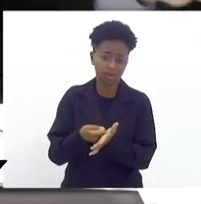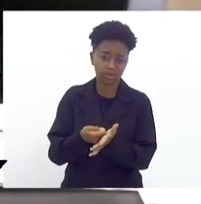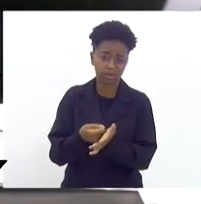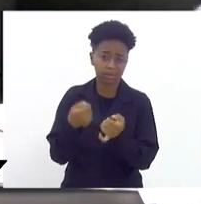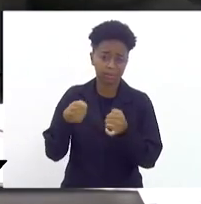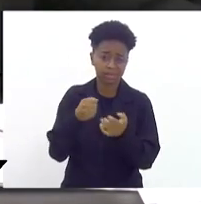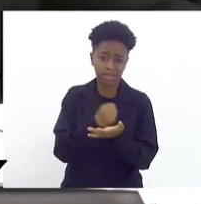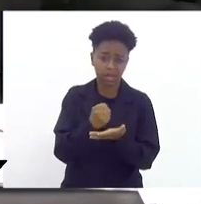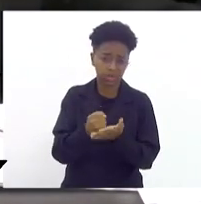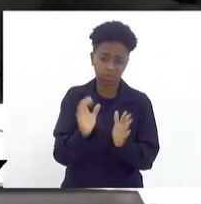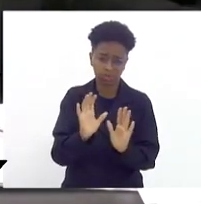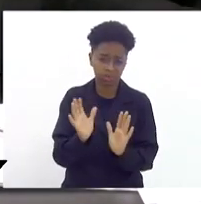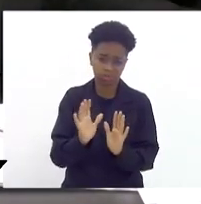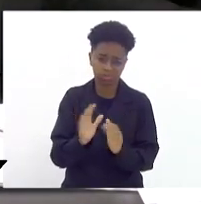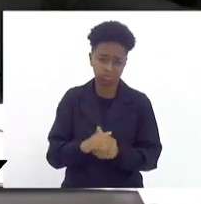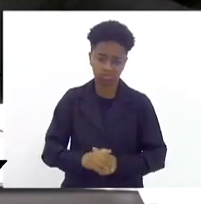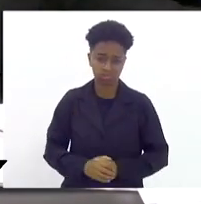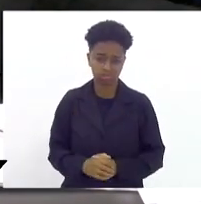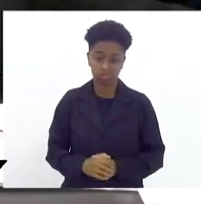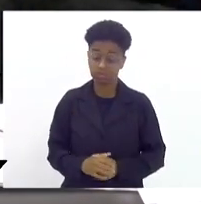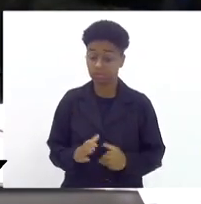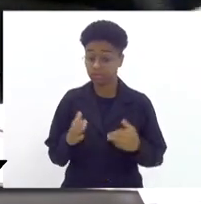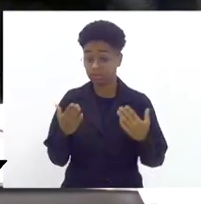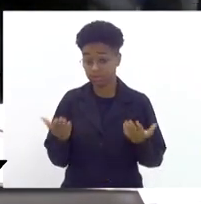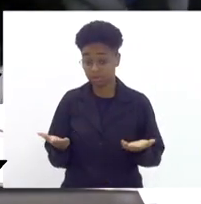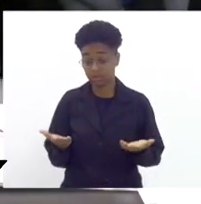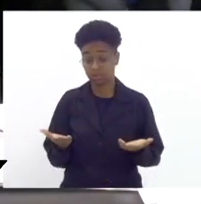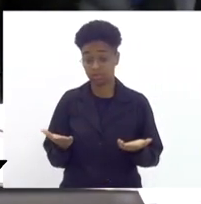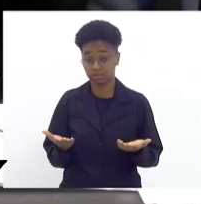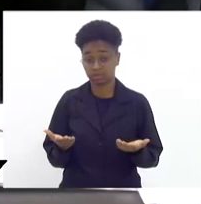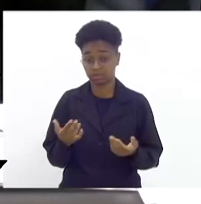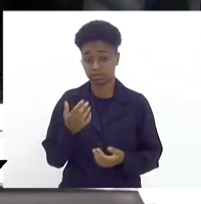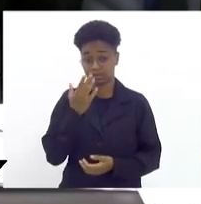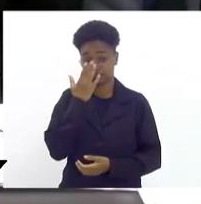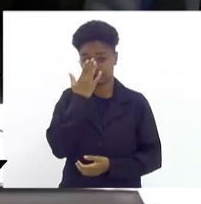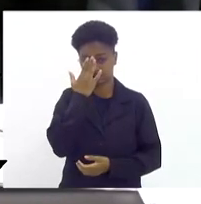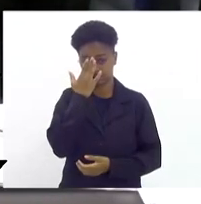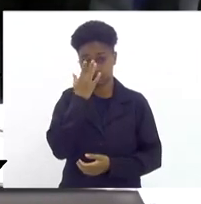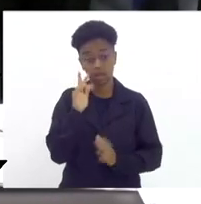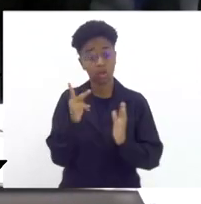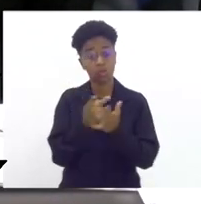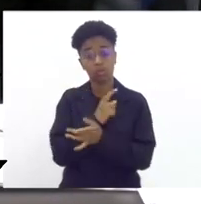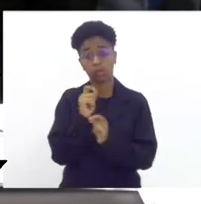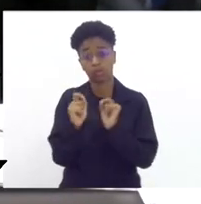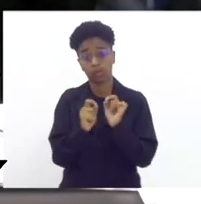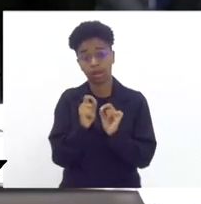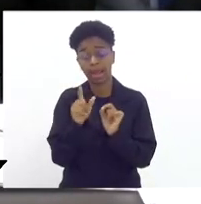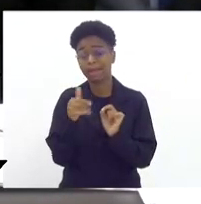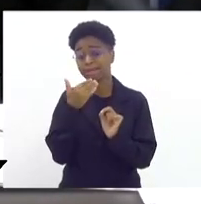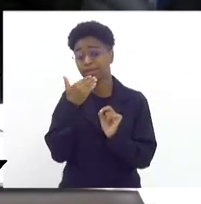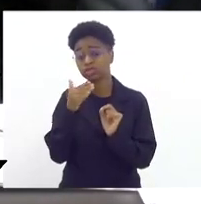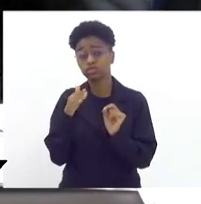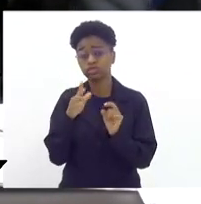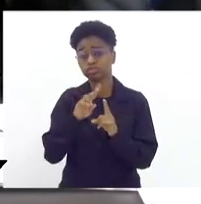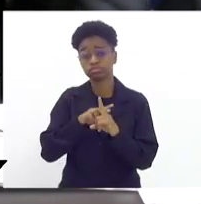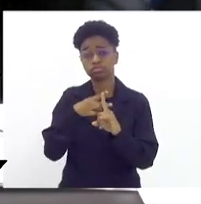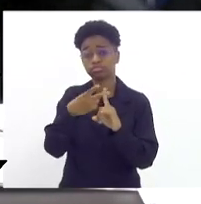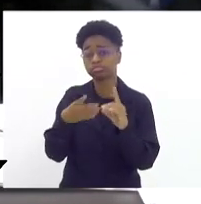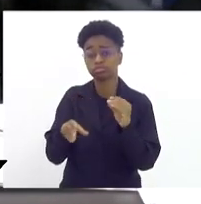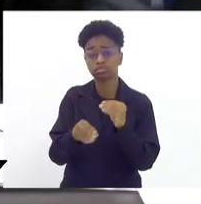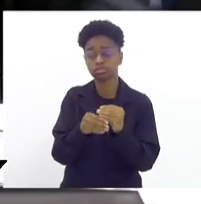reconhecimento, da autenticação. Então, o que acontece é um pedido a mais.